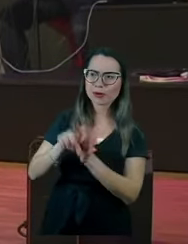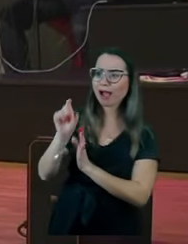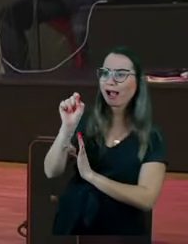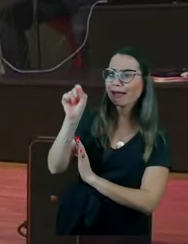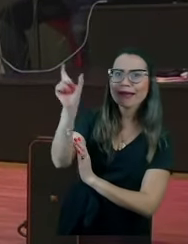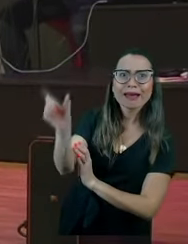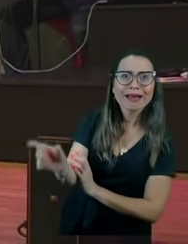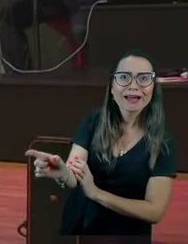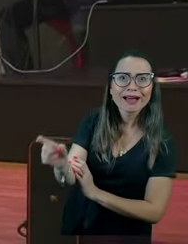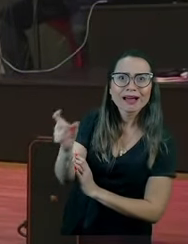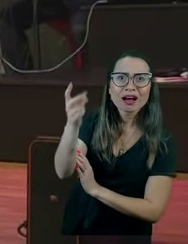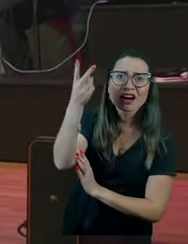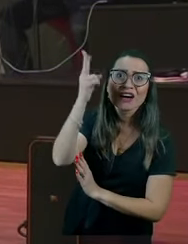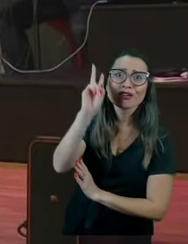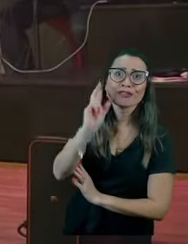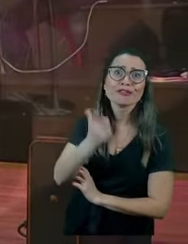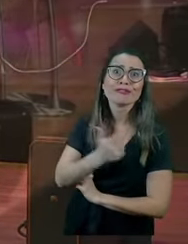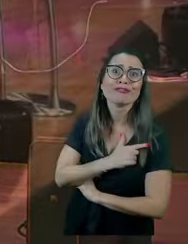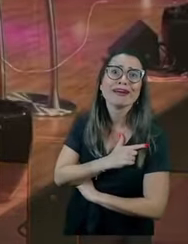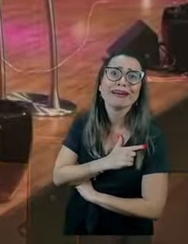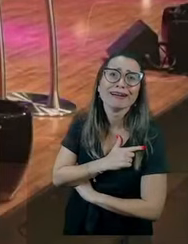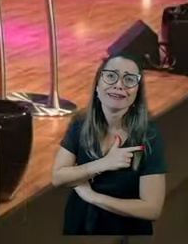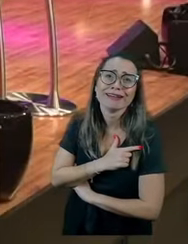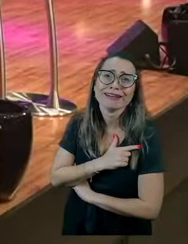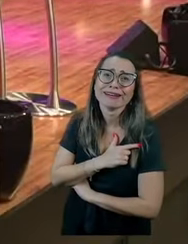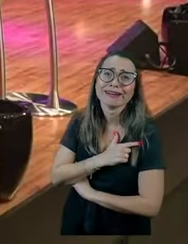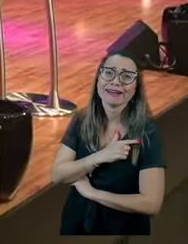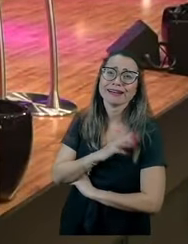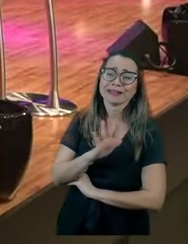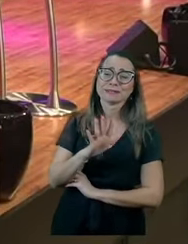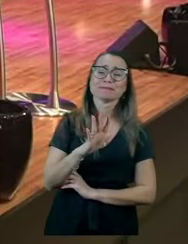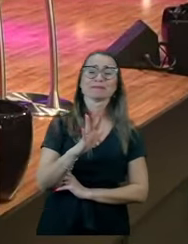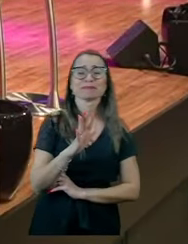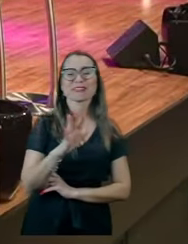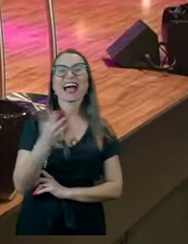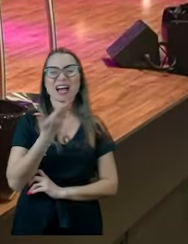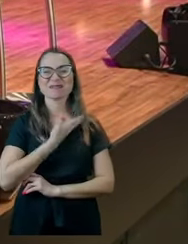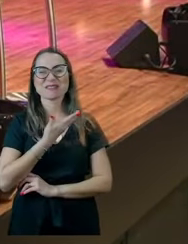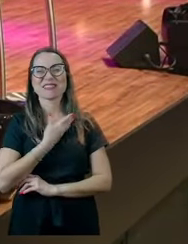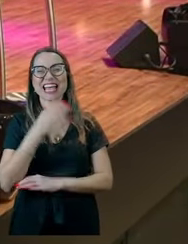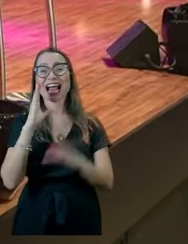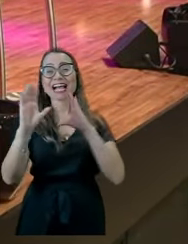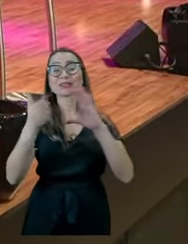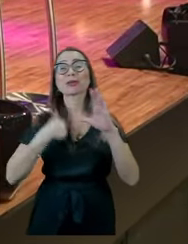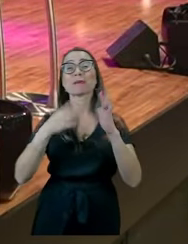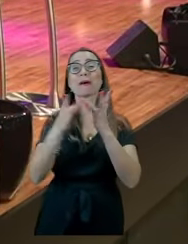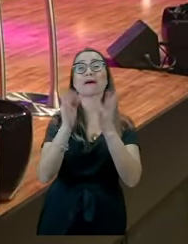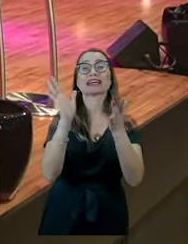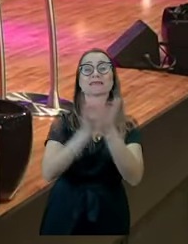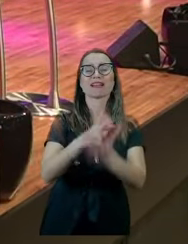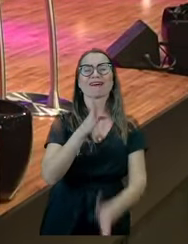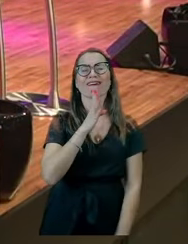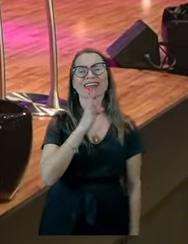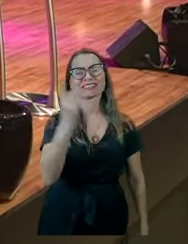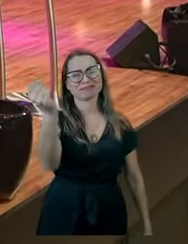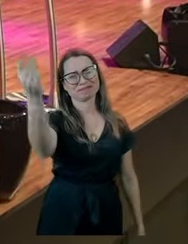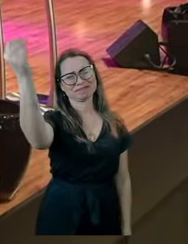aí. Aí, que a Jerusa canta, que ela cantou no meu casamento, gente. Me conhece?